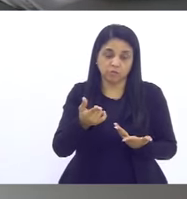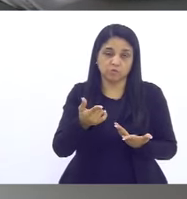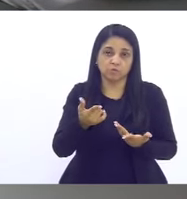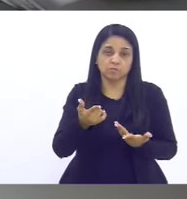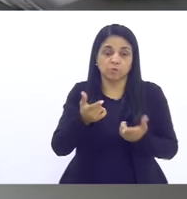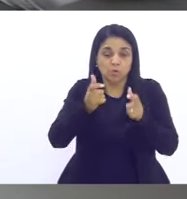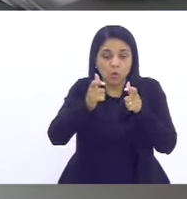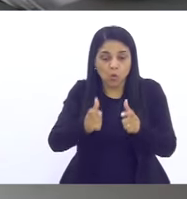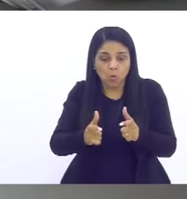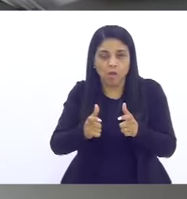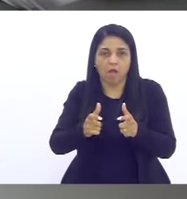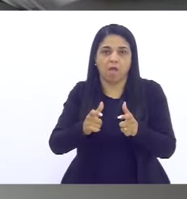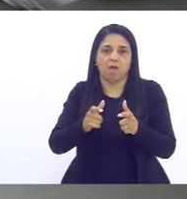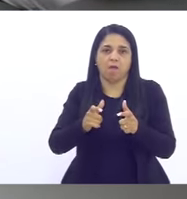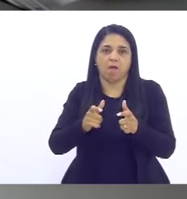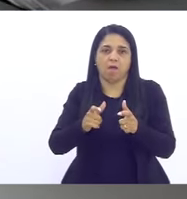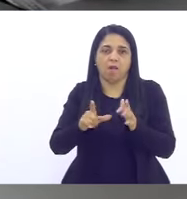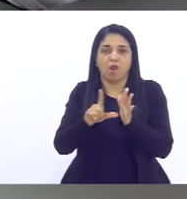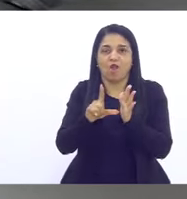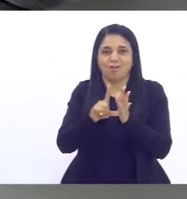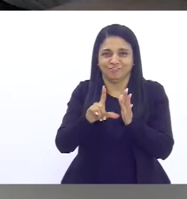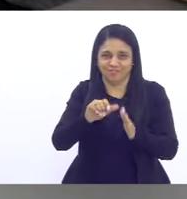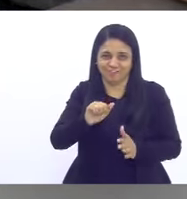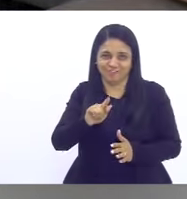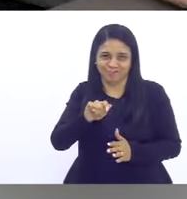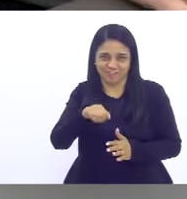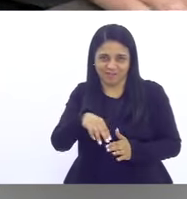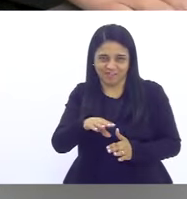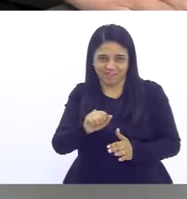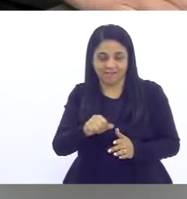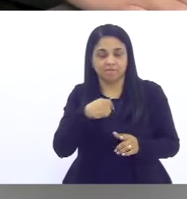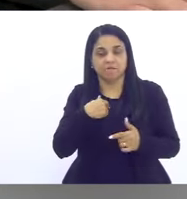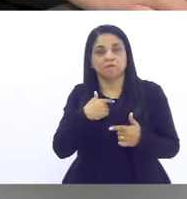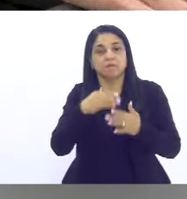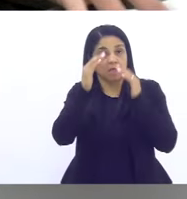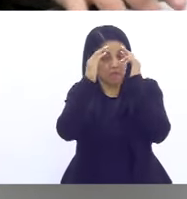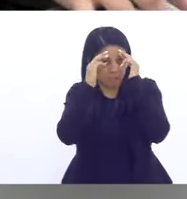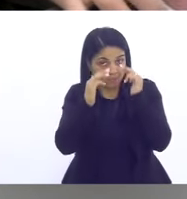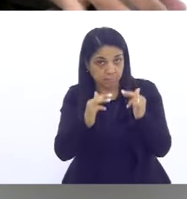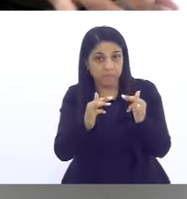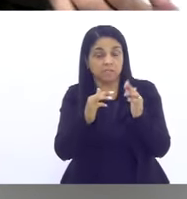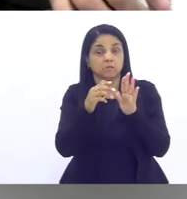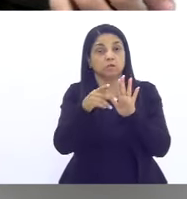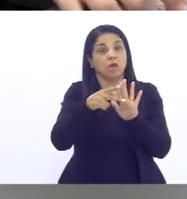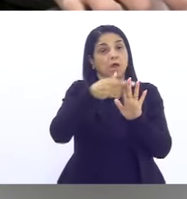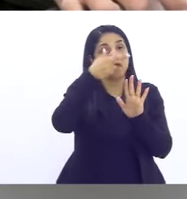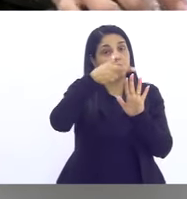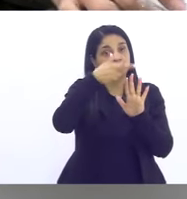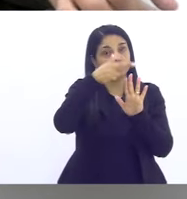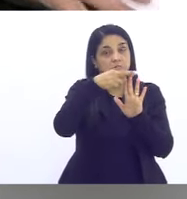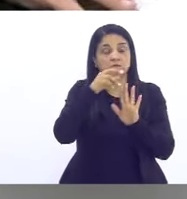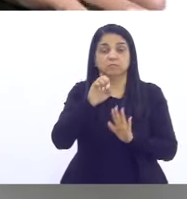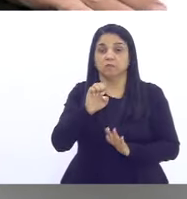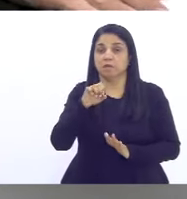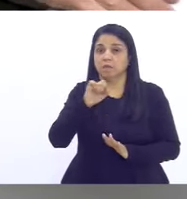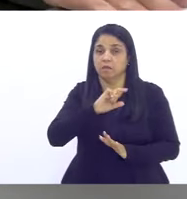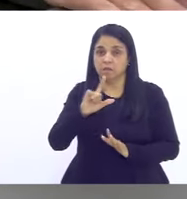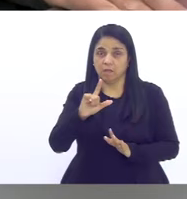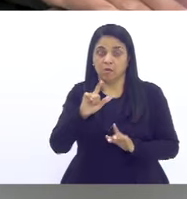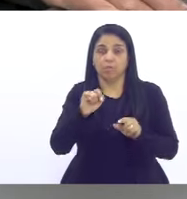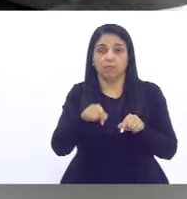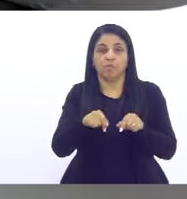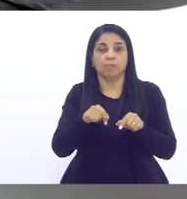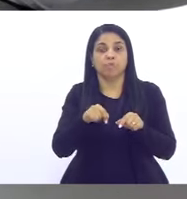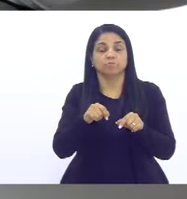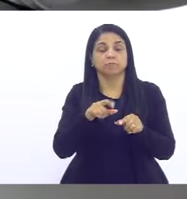ter agências funcionando. Sempre, obviamente, respeitando o que preza a resolução da ANEEL, onde a gente tem que ter